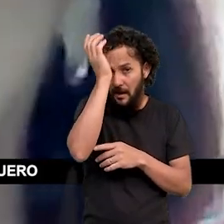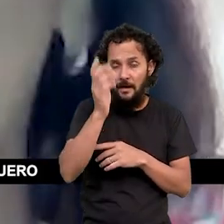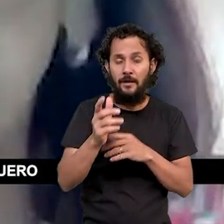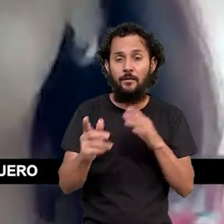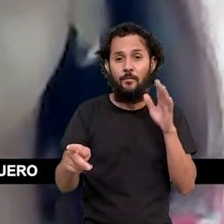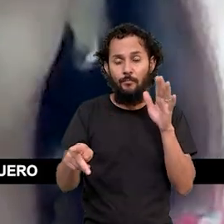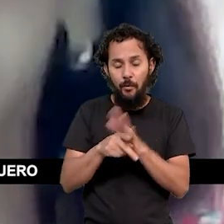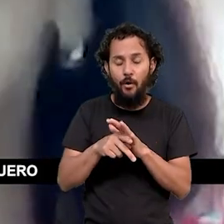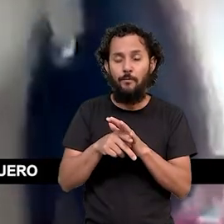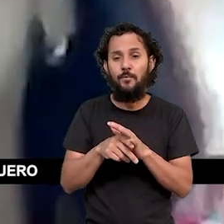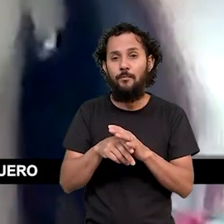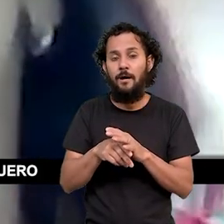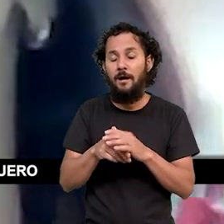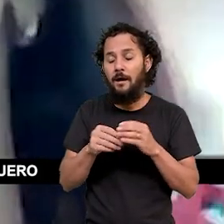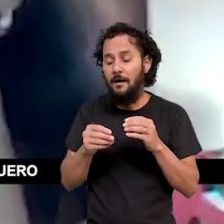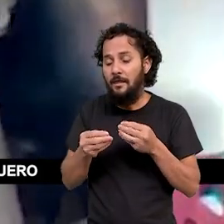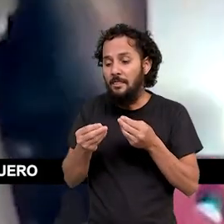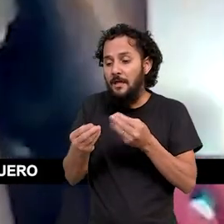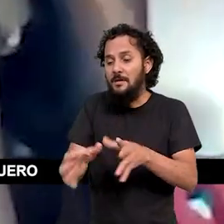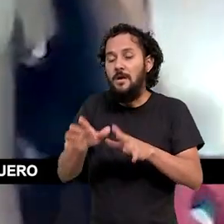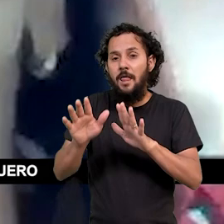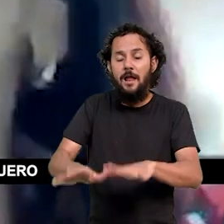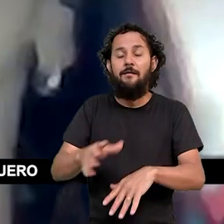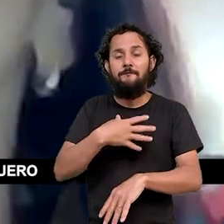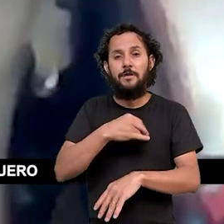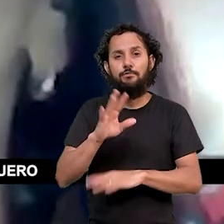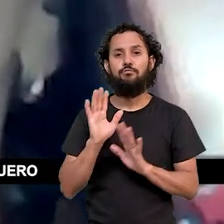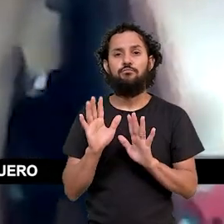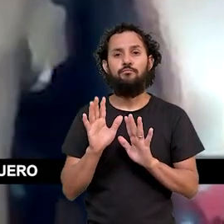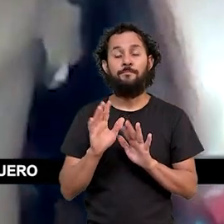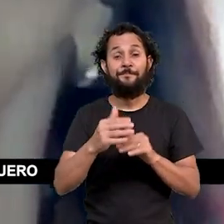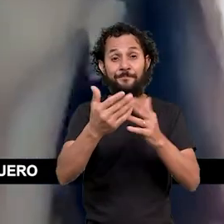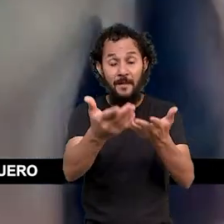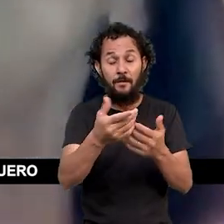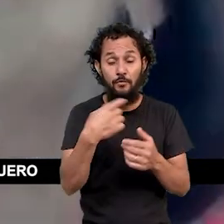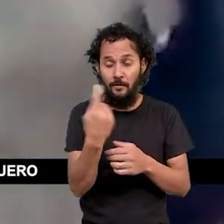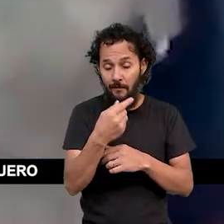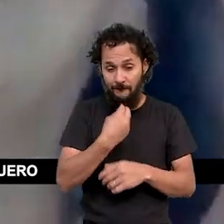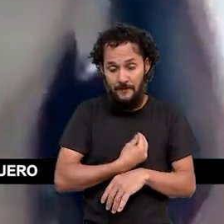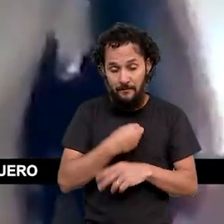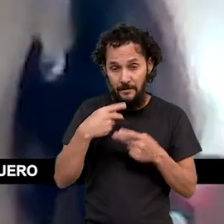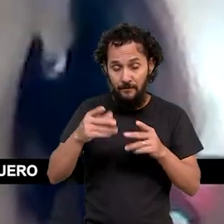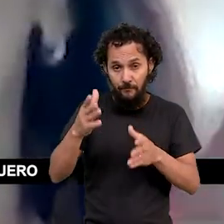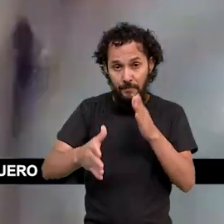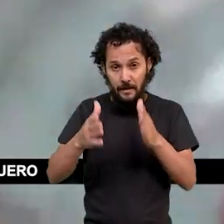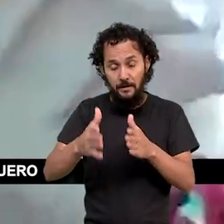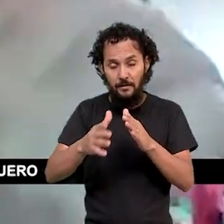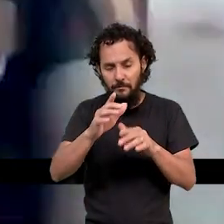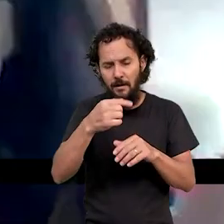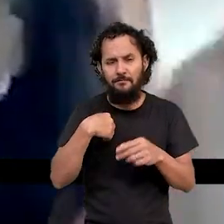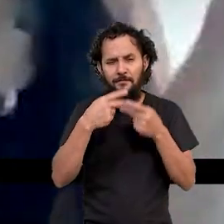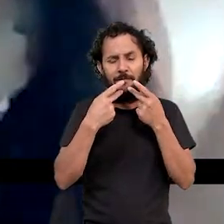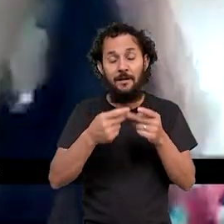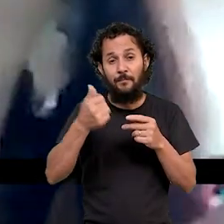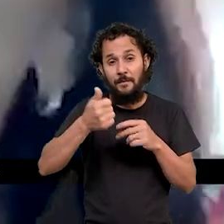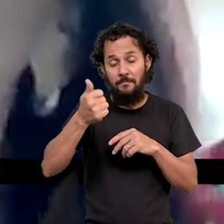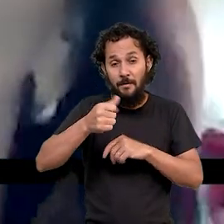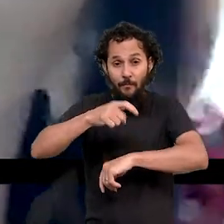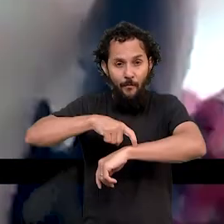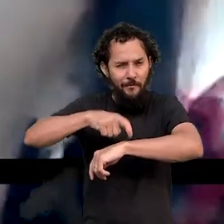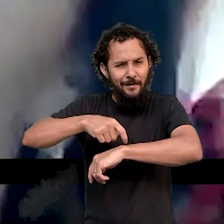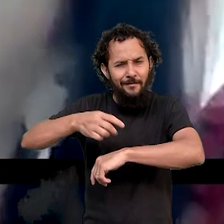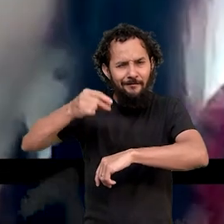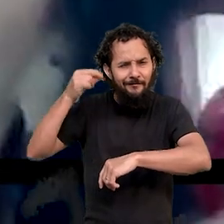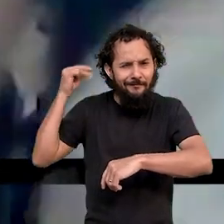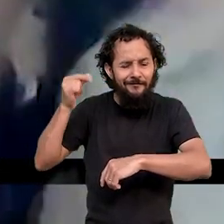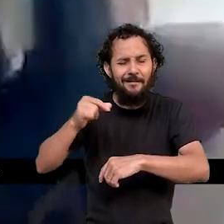para o atendimento dos seus filhos. Então, observem vocês que nós vivemos neste período. Eu quero dizer, num primeiro momento